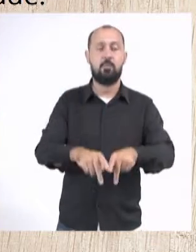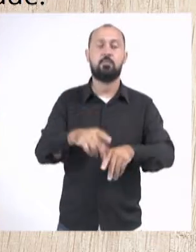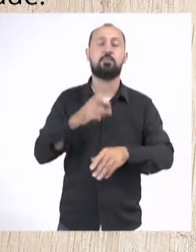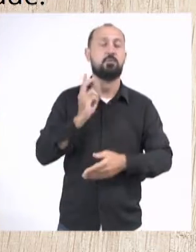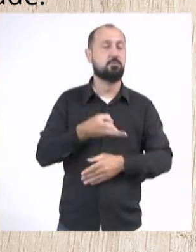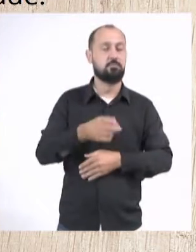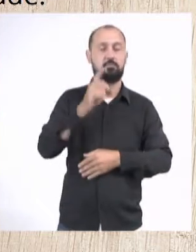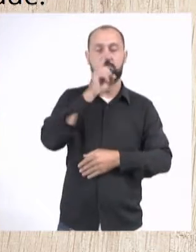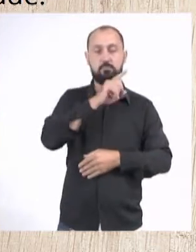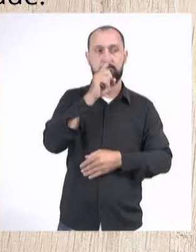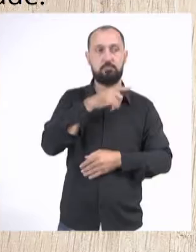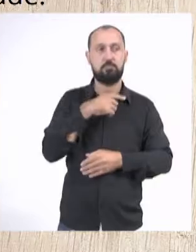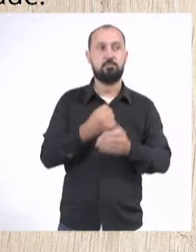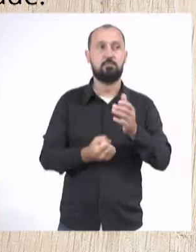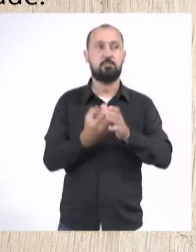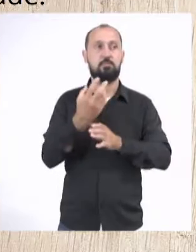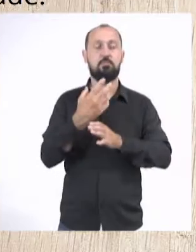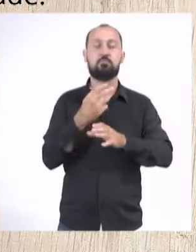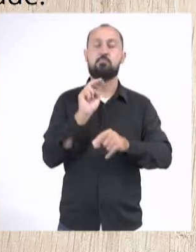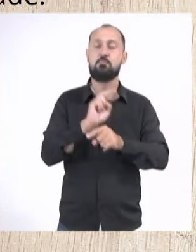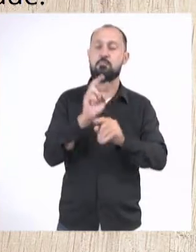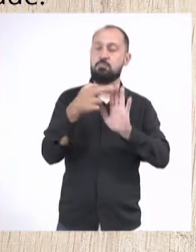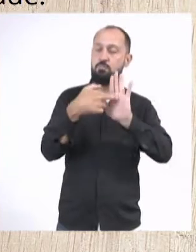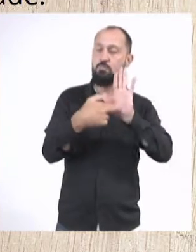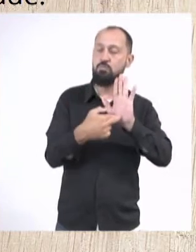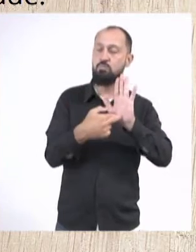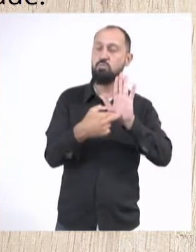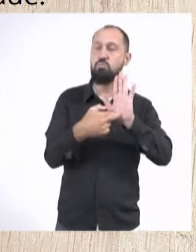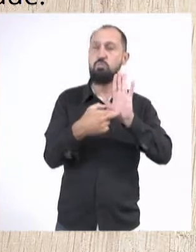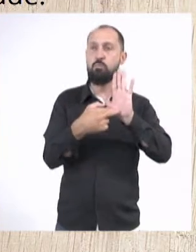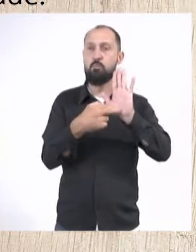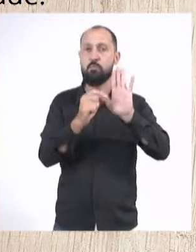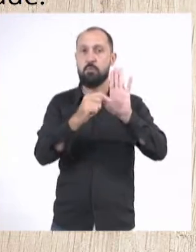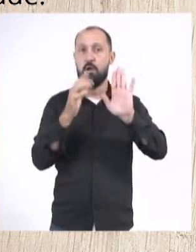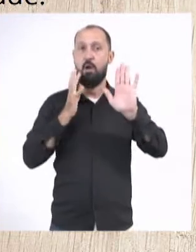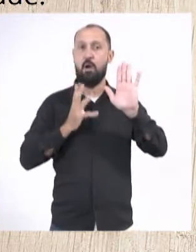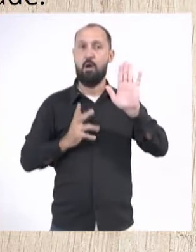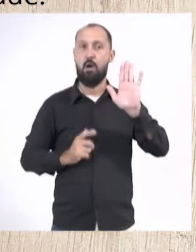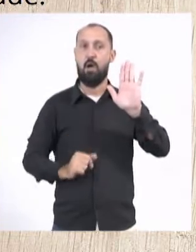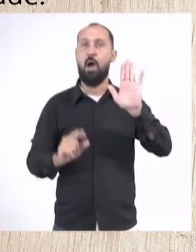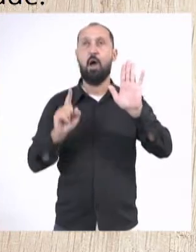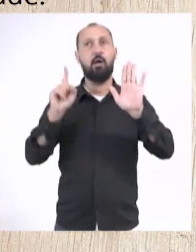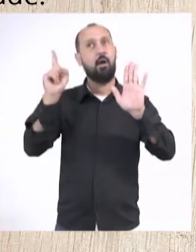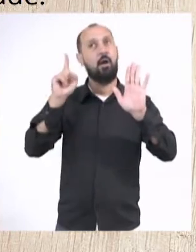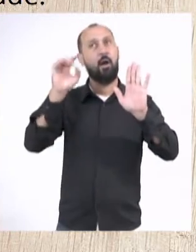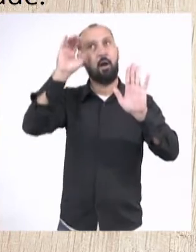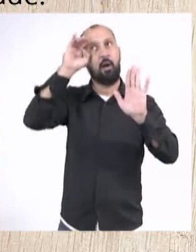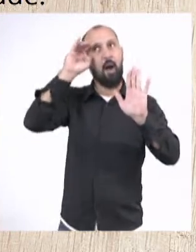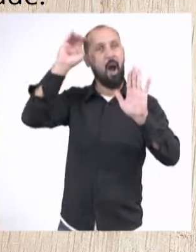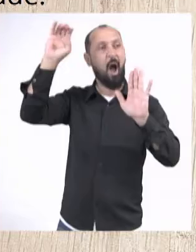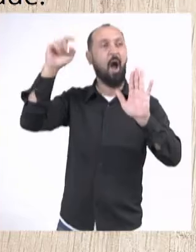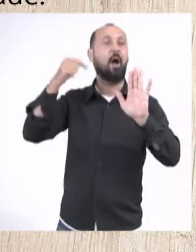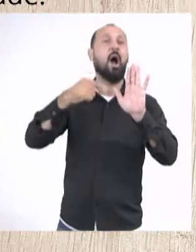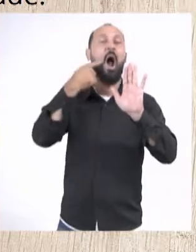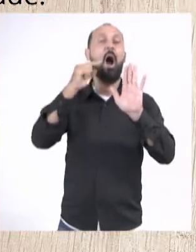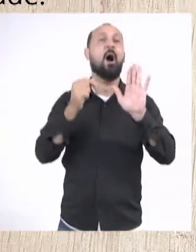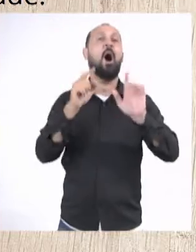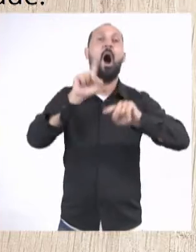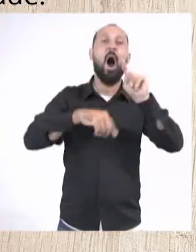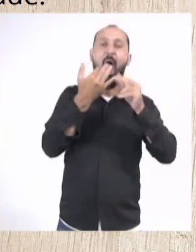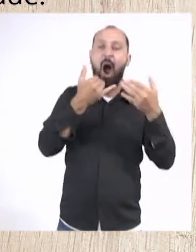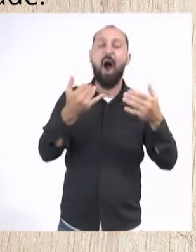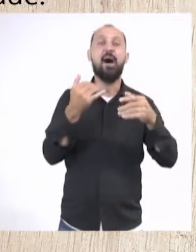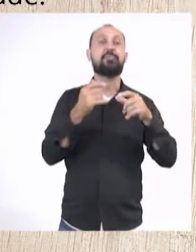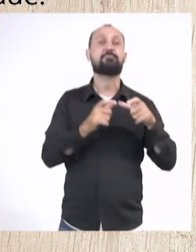vulnerável, foi criado um protocolo sanitário com base nos decretos estaduais, que garantiu o fornecimento